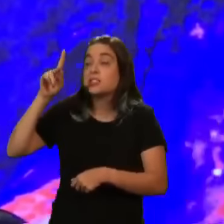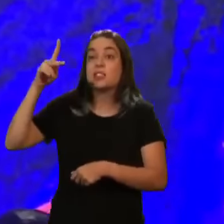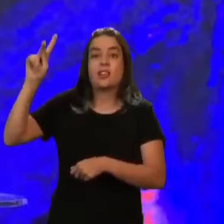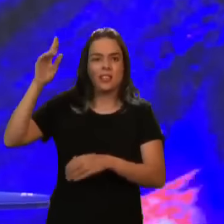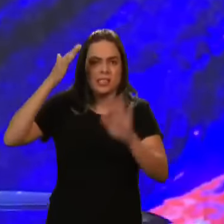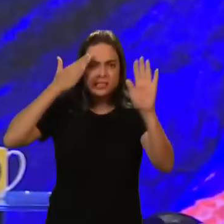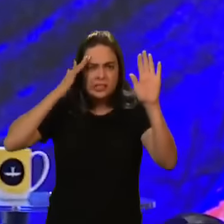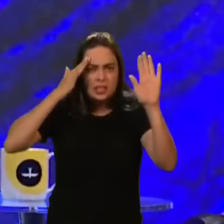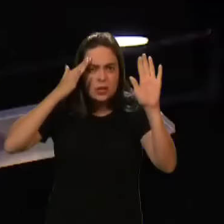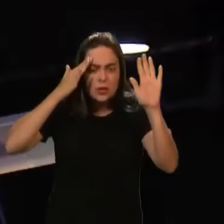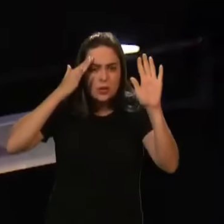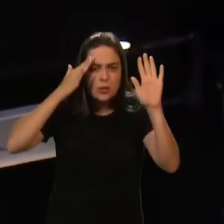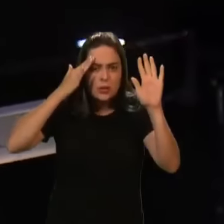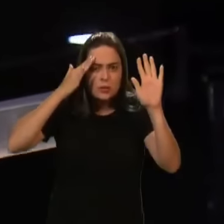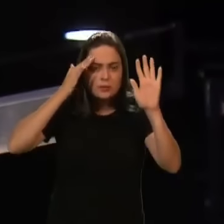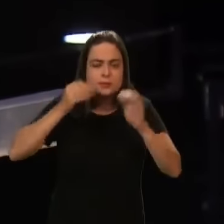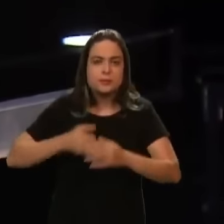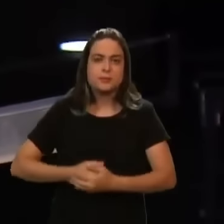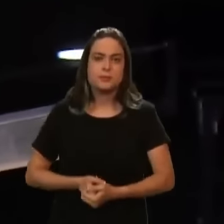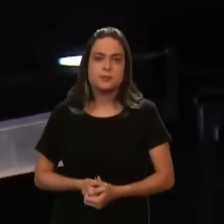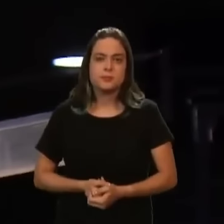entende o que eu estou falando aqui?